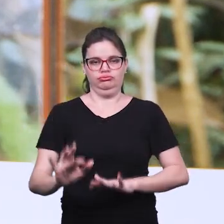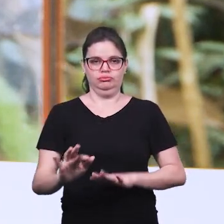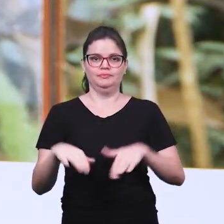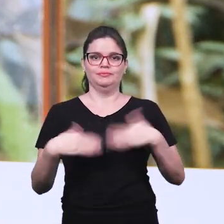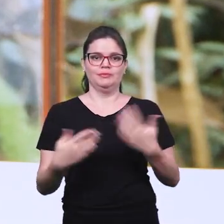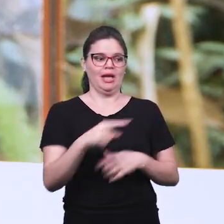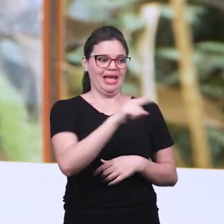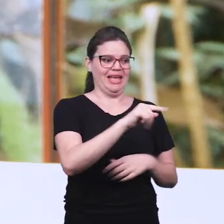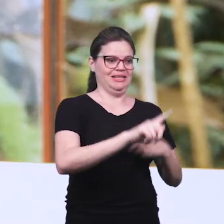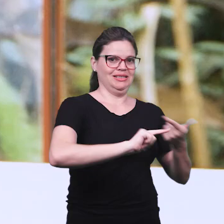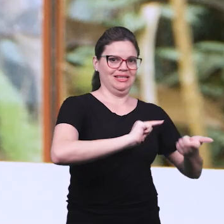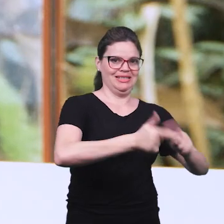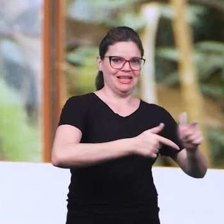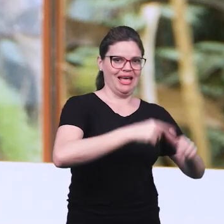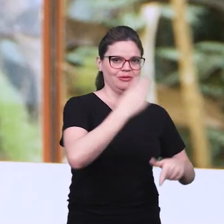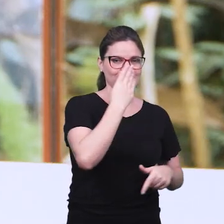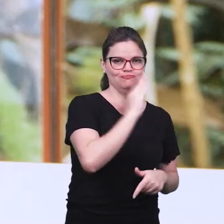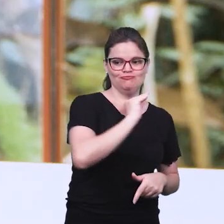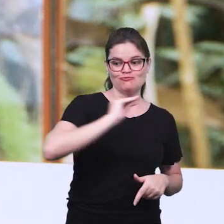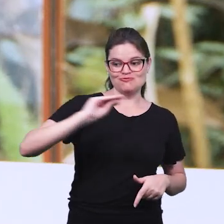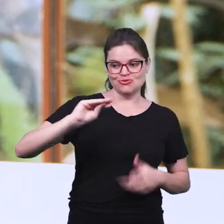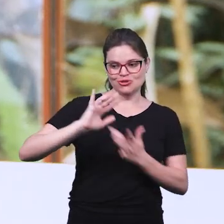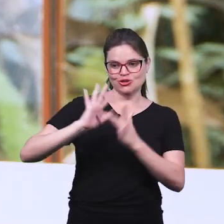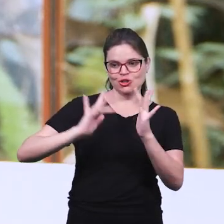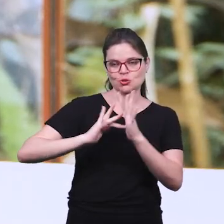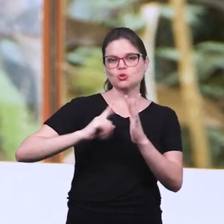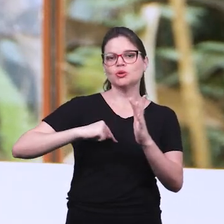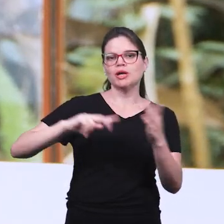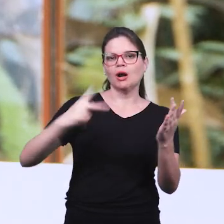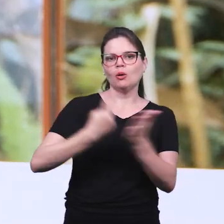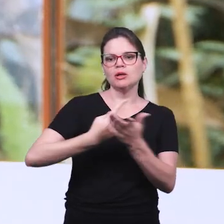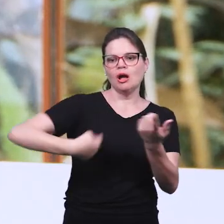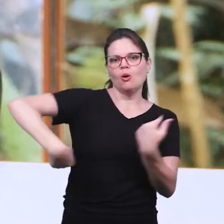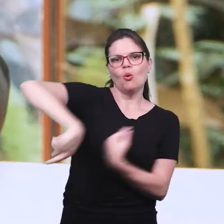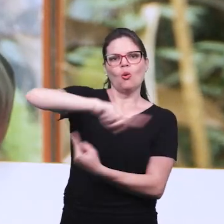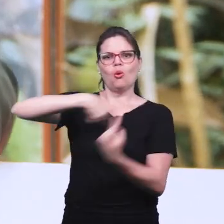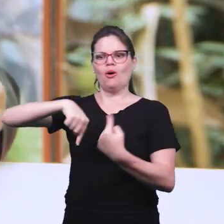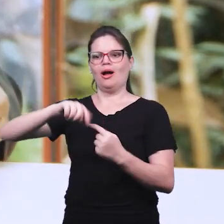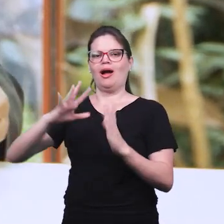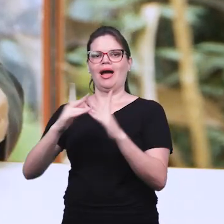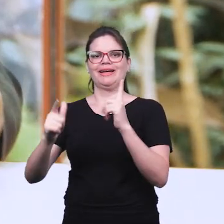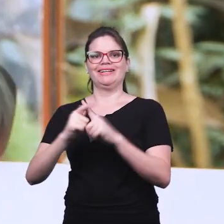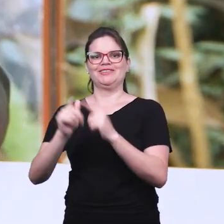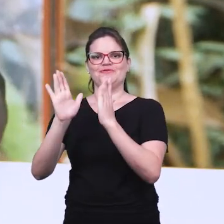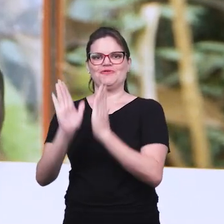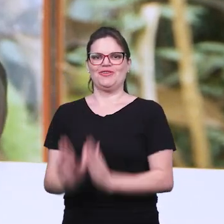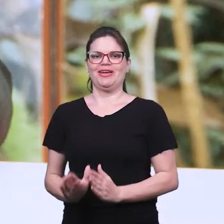novo momento na história da revelação da salvação, em que agora vai ser alcançada a igreja